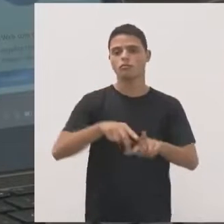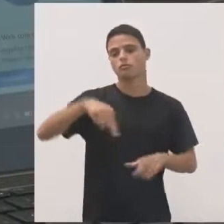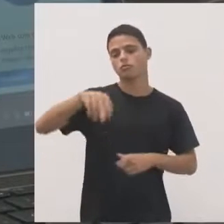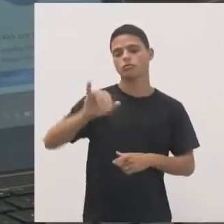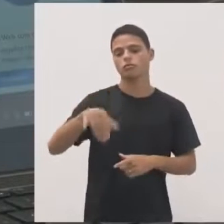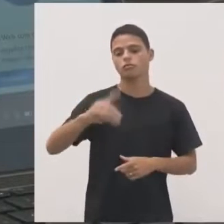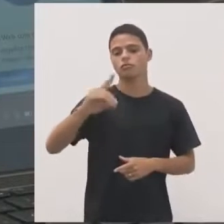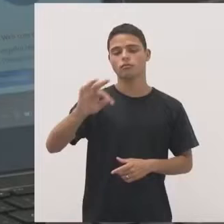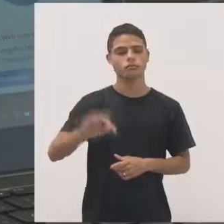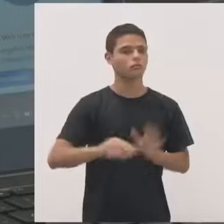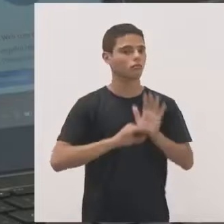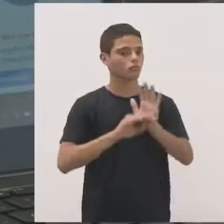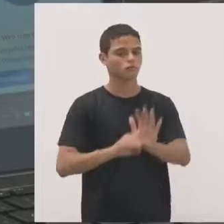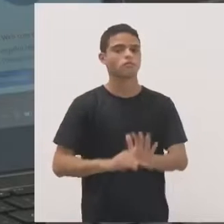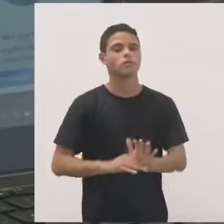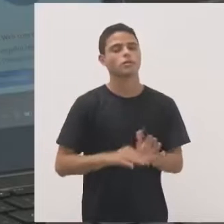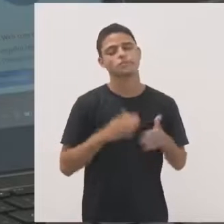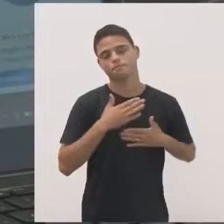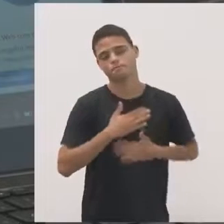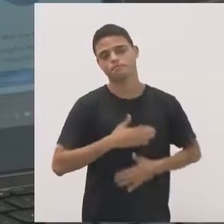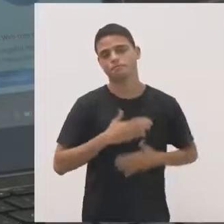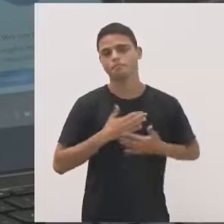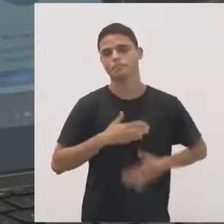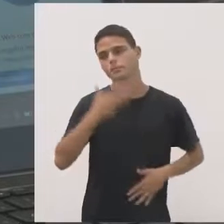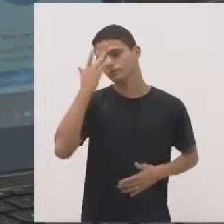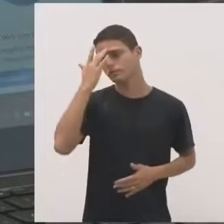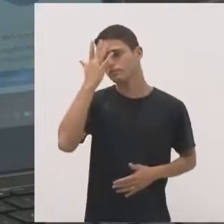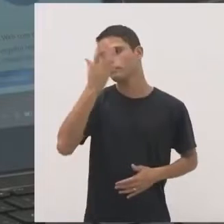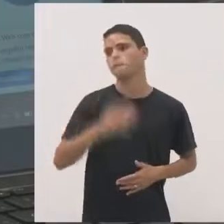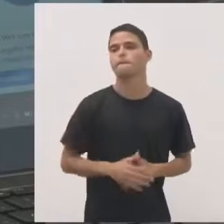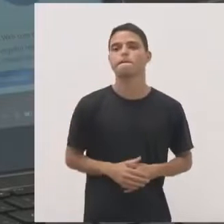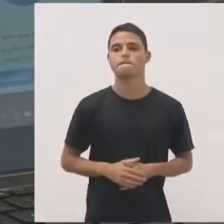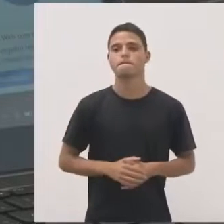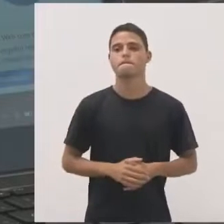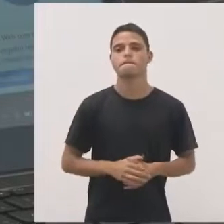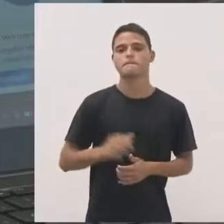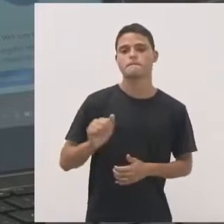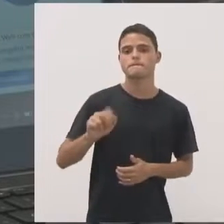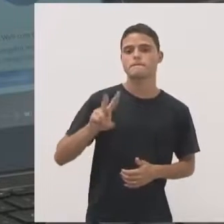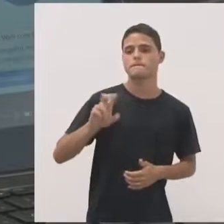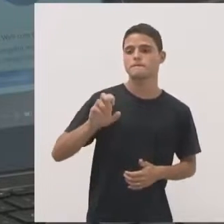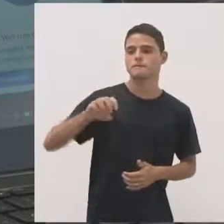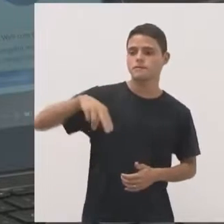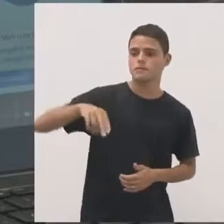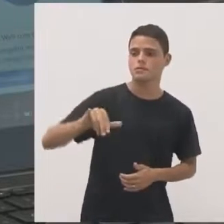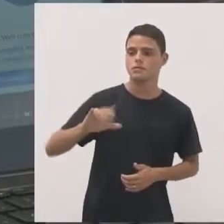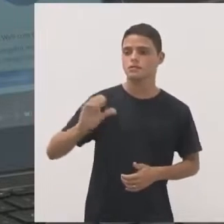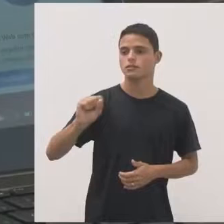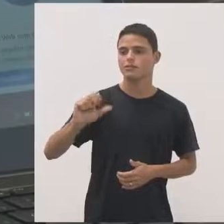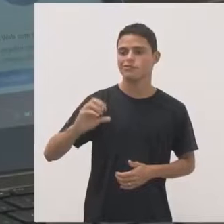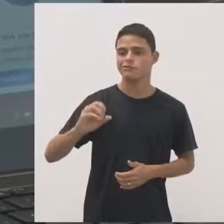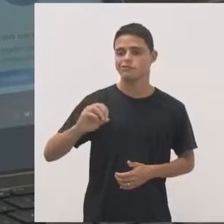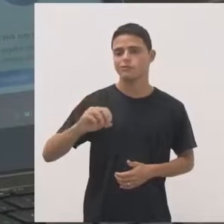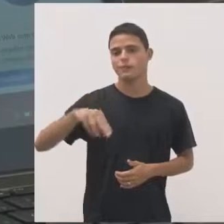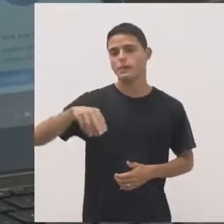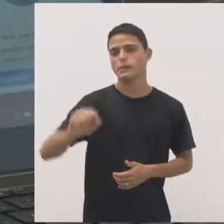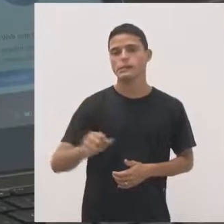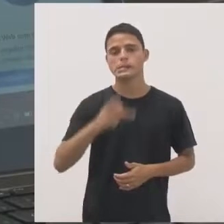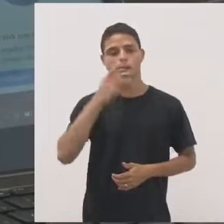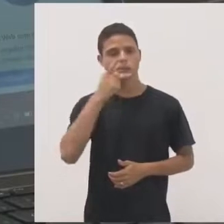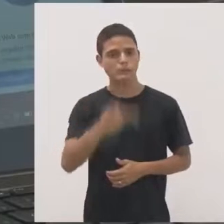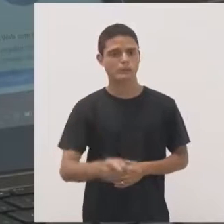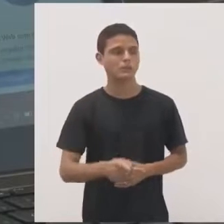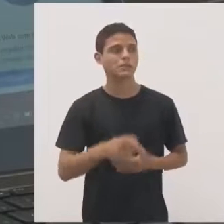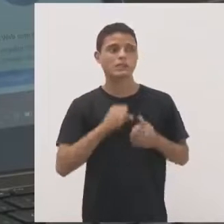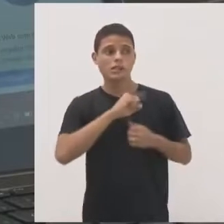vão te orientar, tá bom? É bem tranquilo, é bem fácil. O Adenilson coloca aqui, no caso a internet está ruim, eu consigo logar no notebook